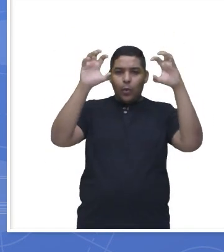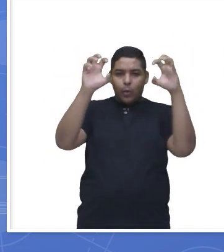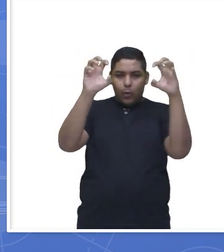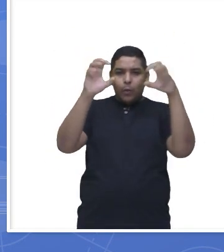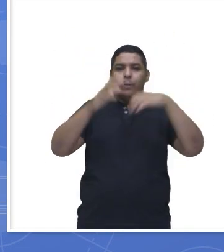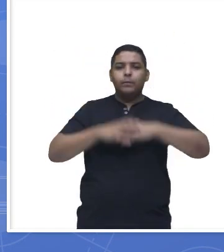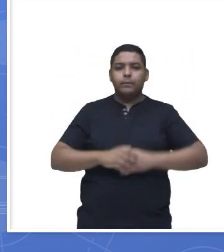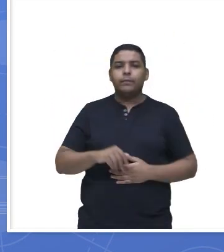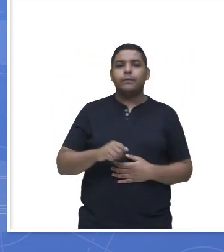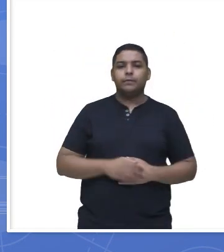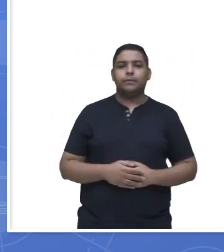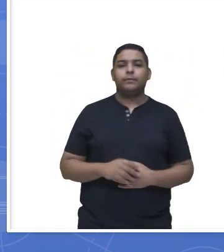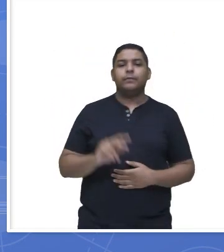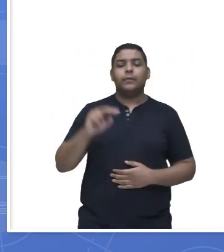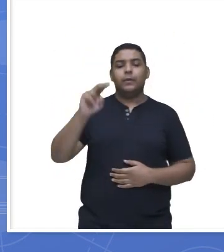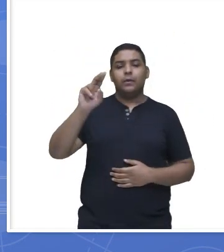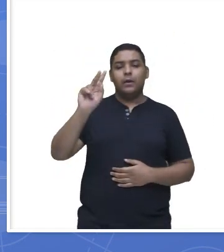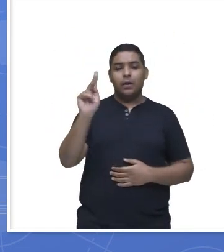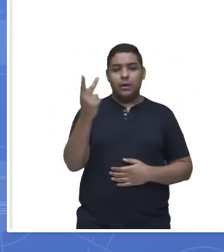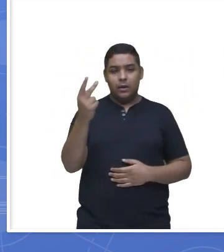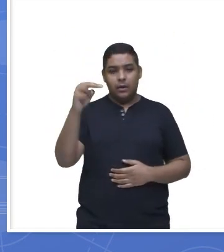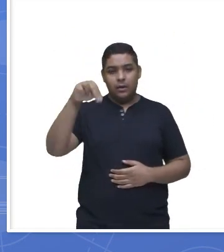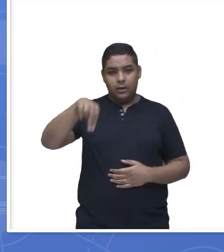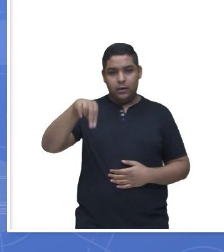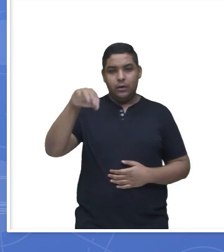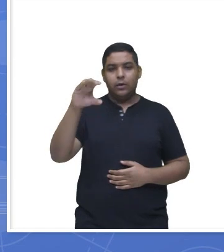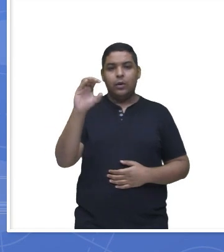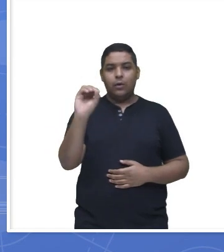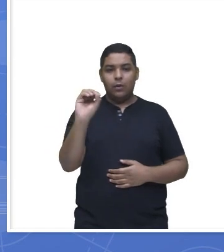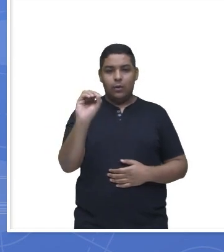é outro dos gases que a gente vai ter no lançamento da queima do